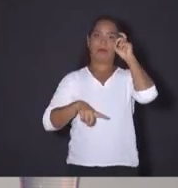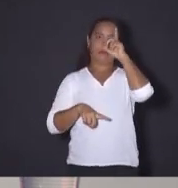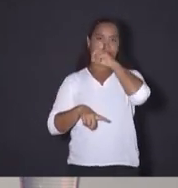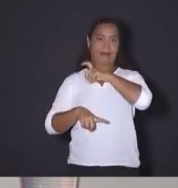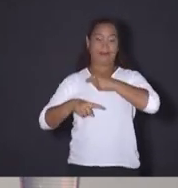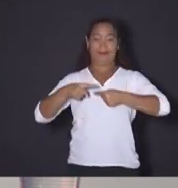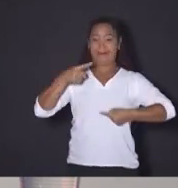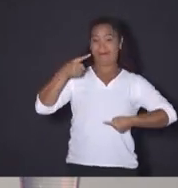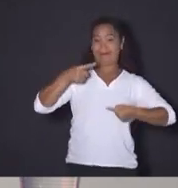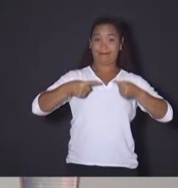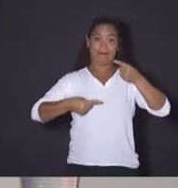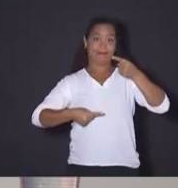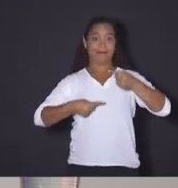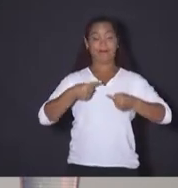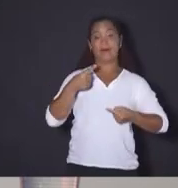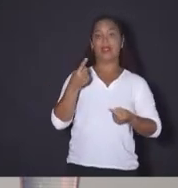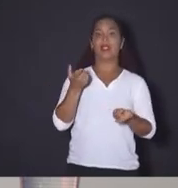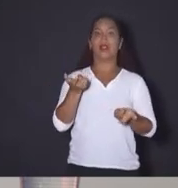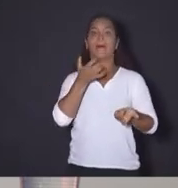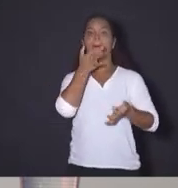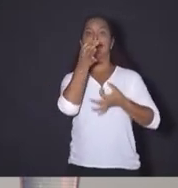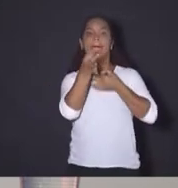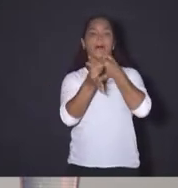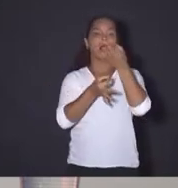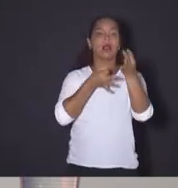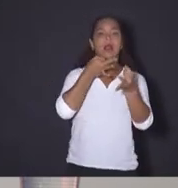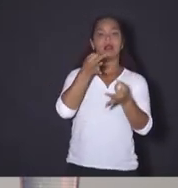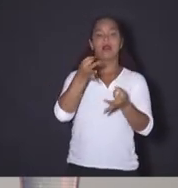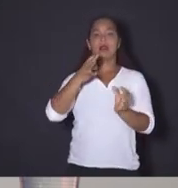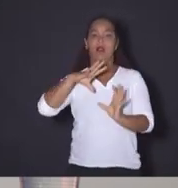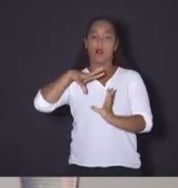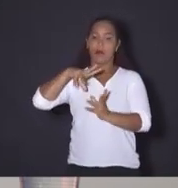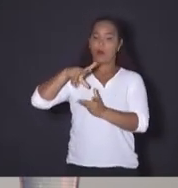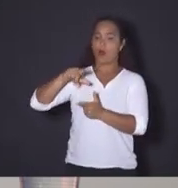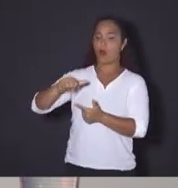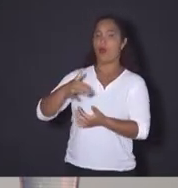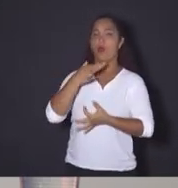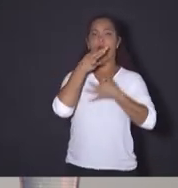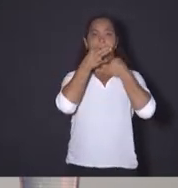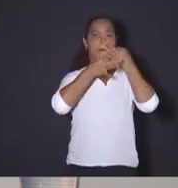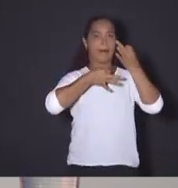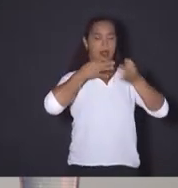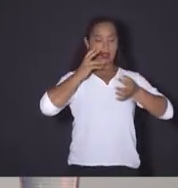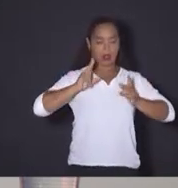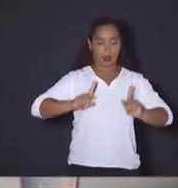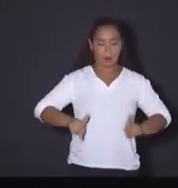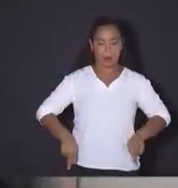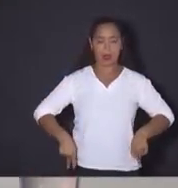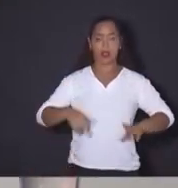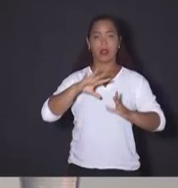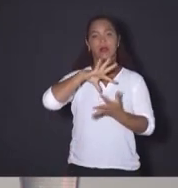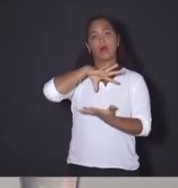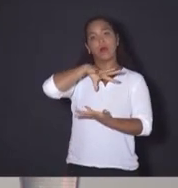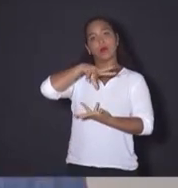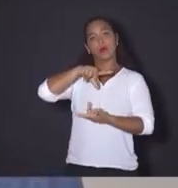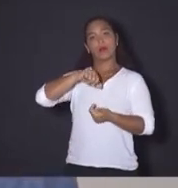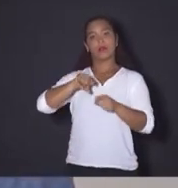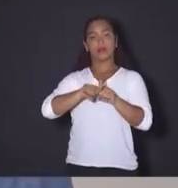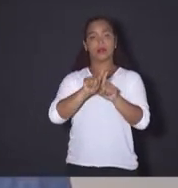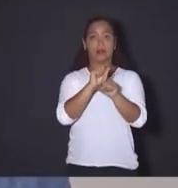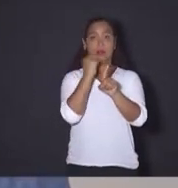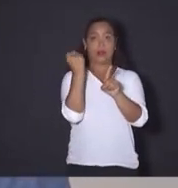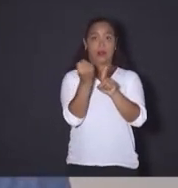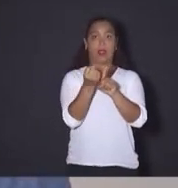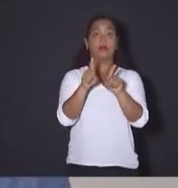disputa de que de concepções concepção de mundo de homem de sociedade mas sobretudo concepção de